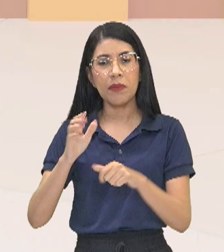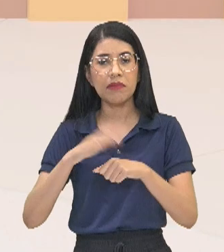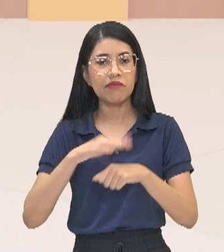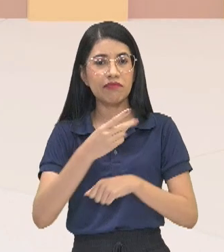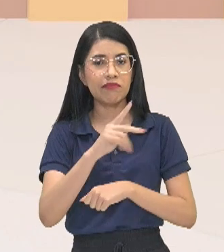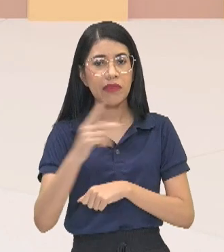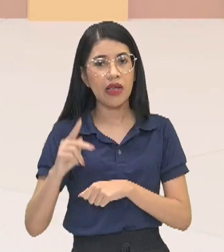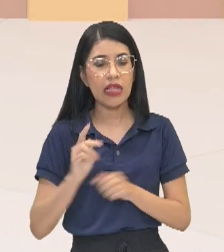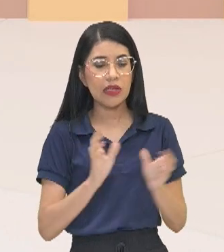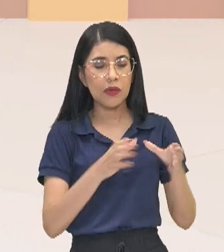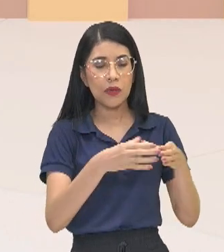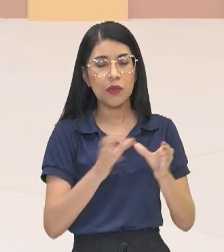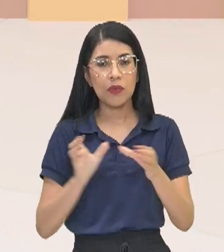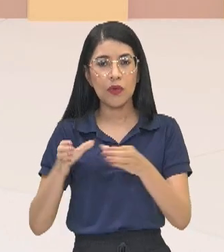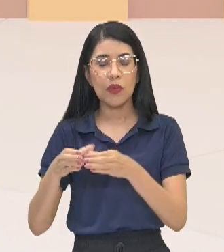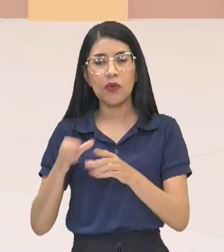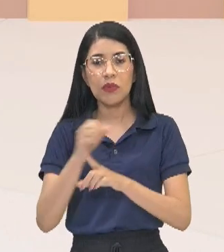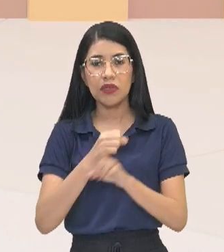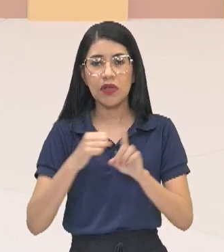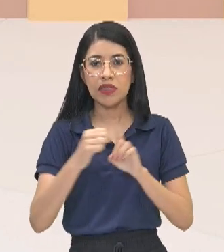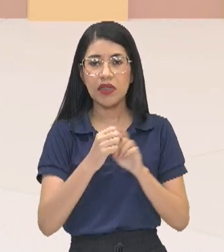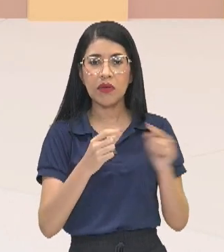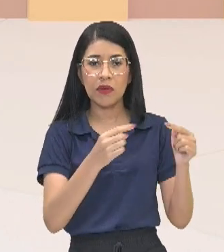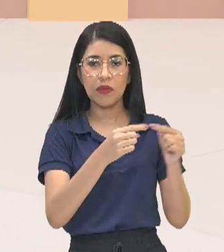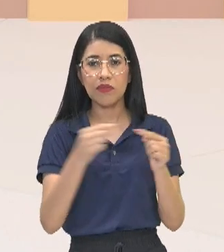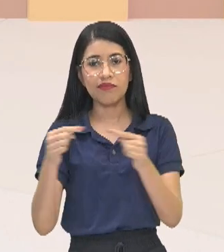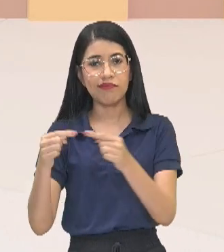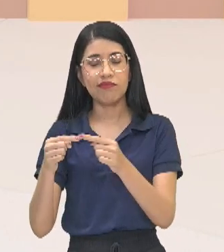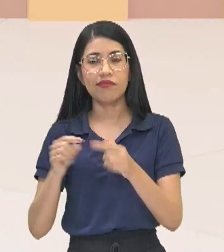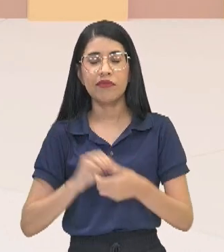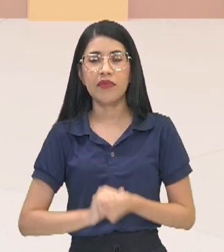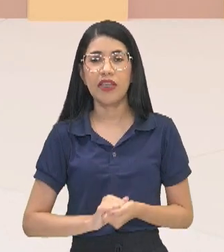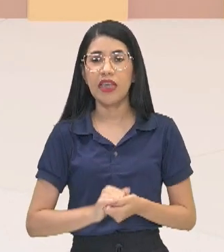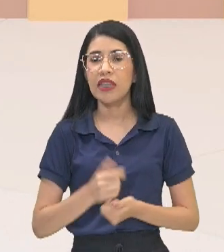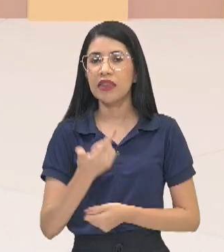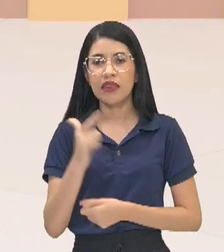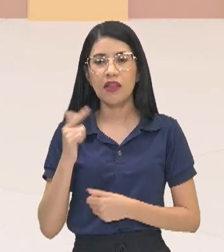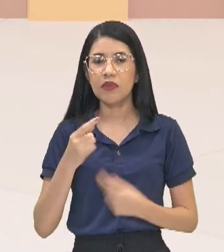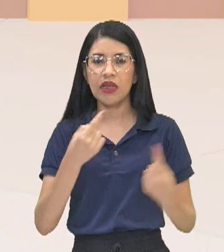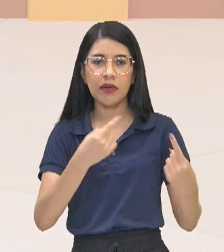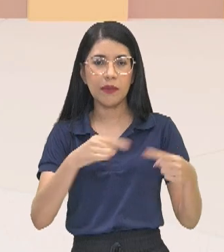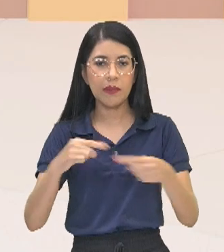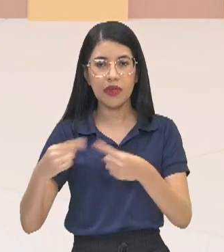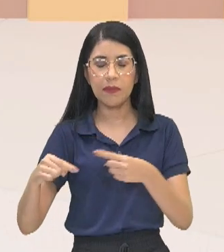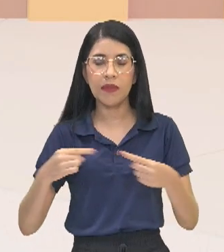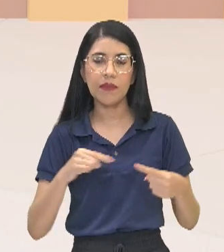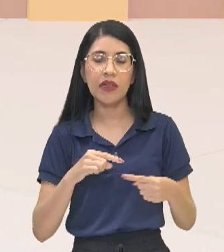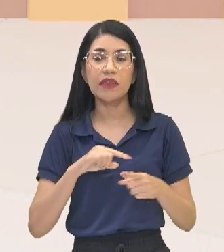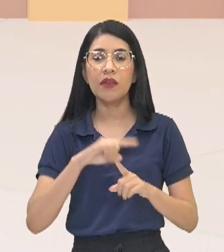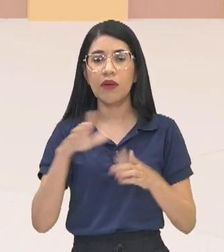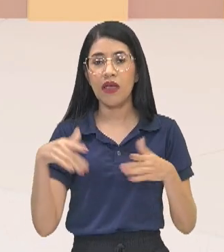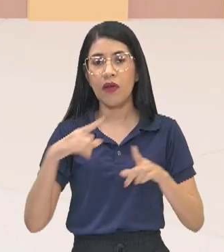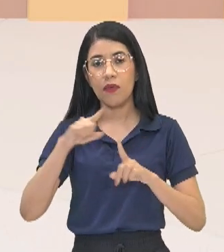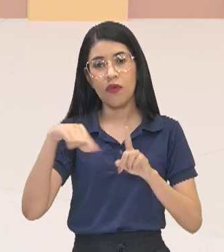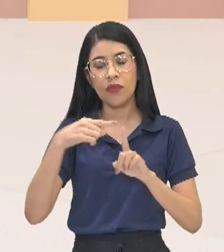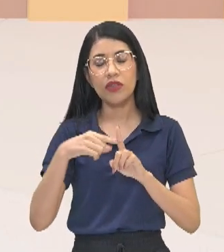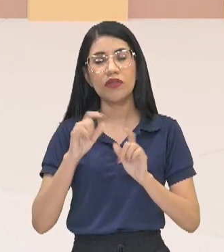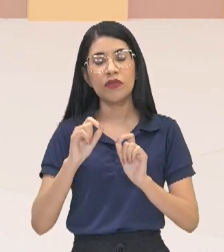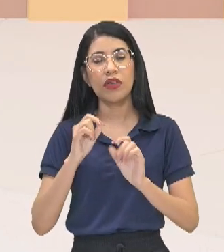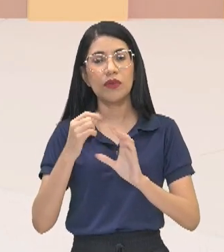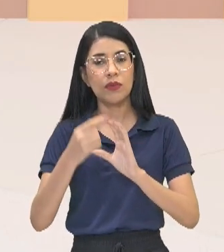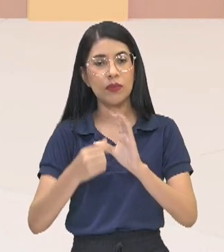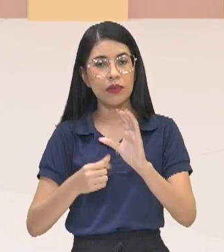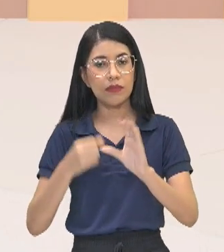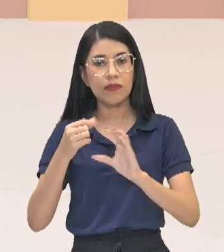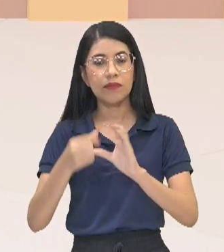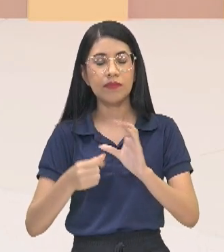classe social. Mas todo mundo sem conflitos, que esse é o objetivo do sistema capitalista, né?